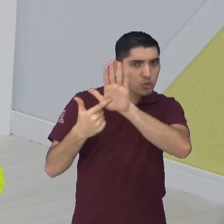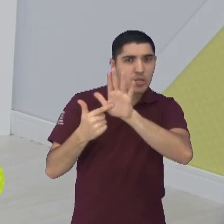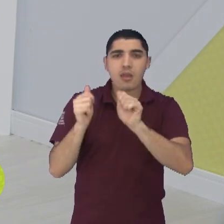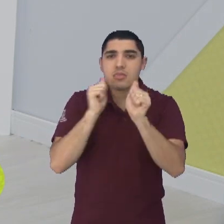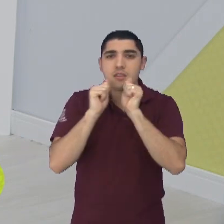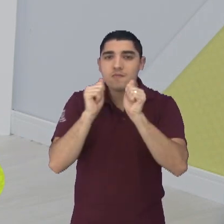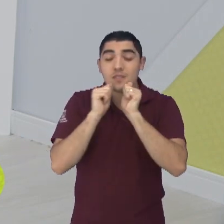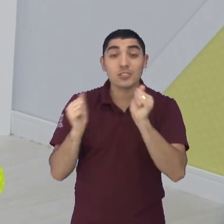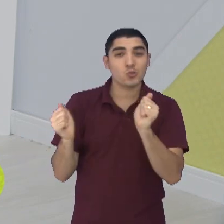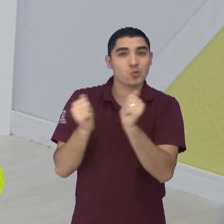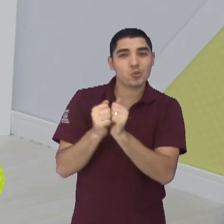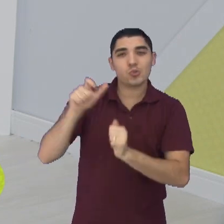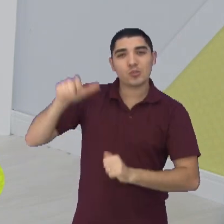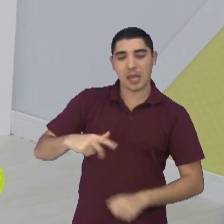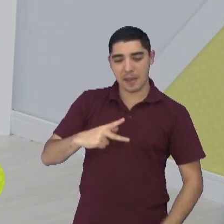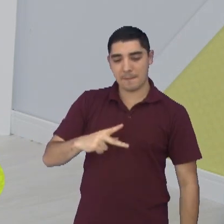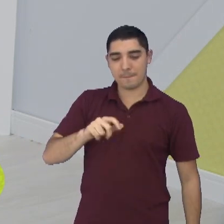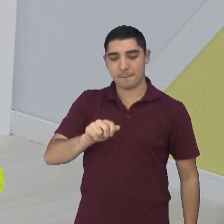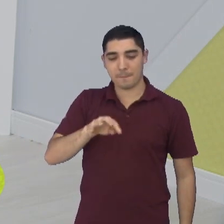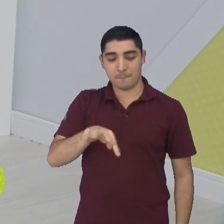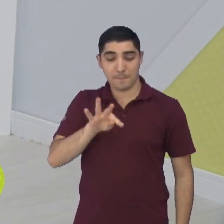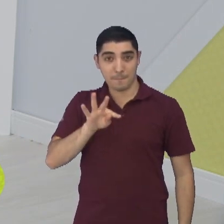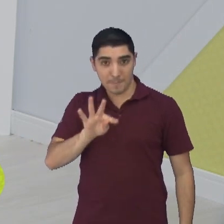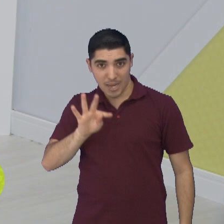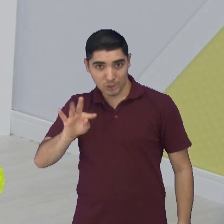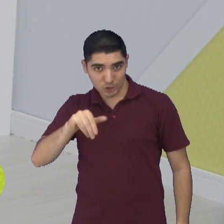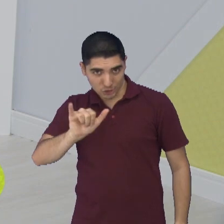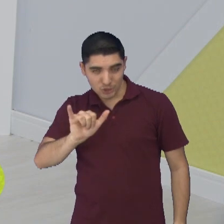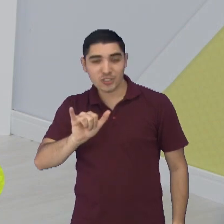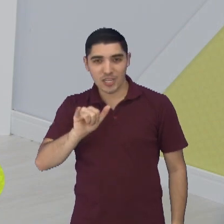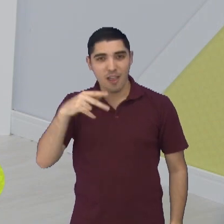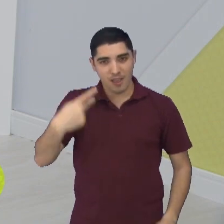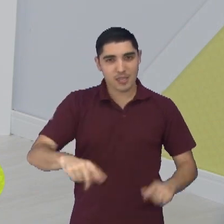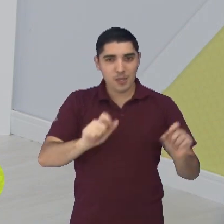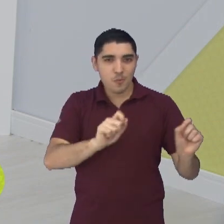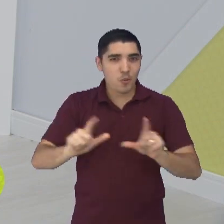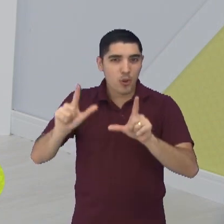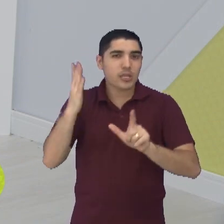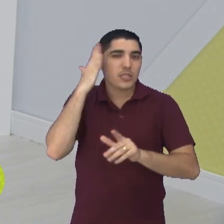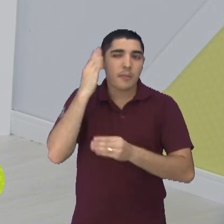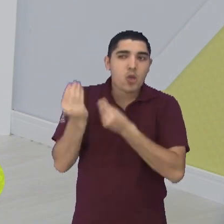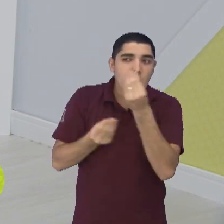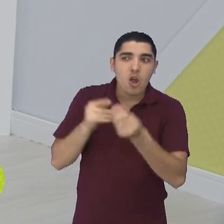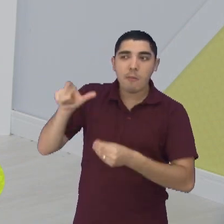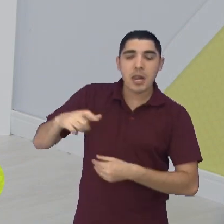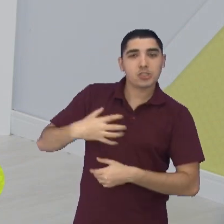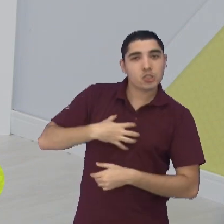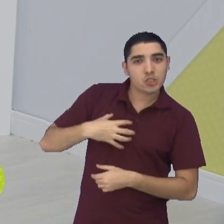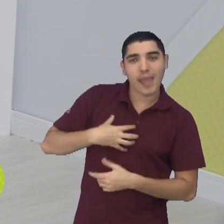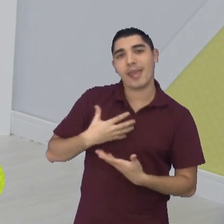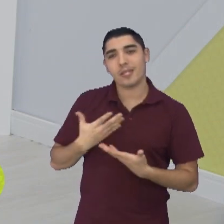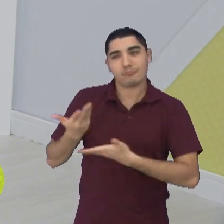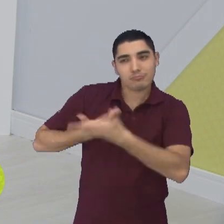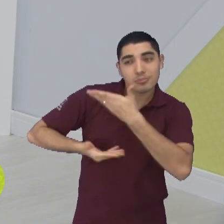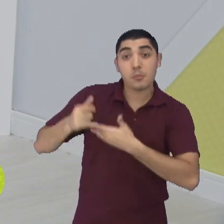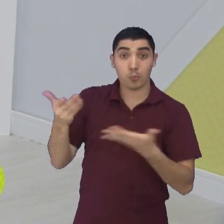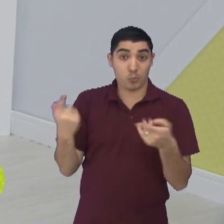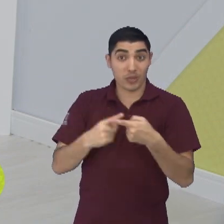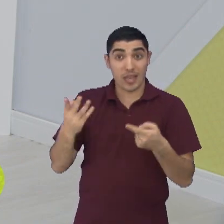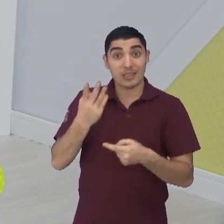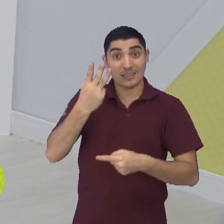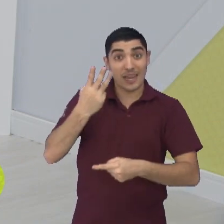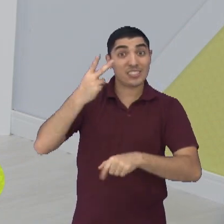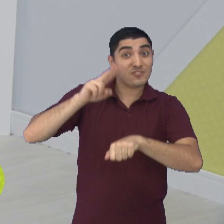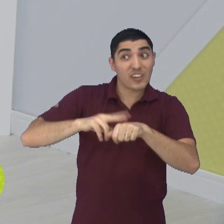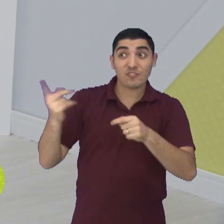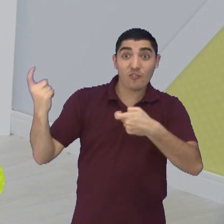bate-papo bacana da Pathy aqui dentro do nosso Hora do Esporte para saber dela como é que ela tá. Depois retornando aí ao São José pela terceira vez, a